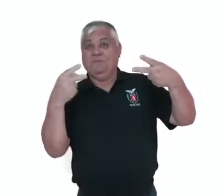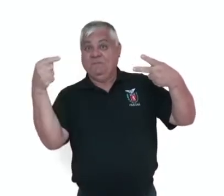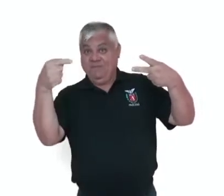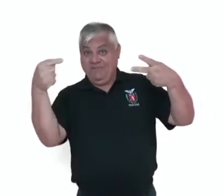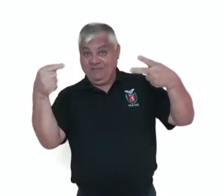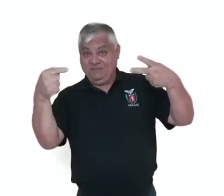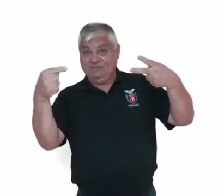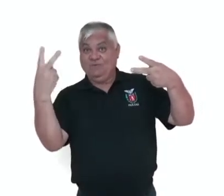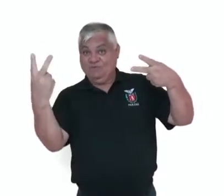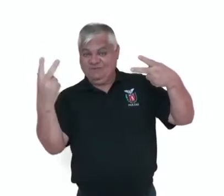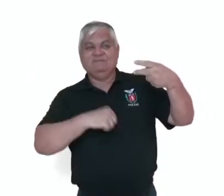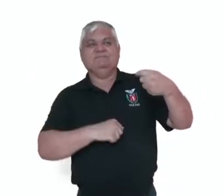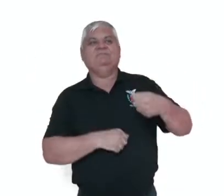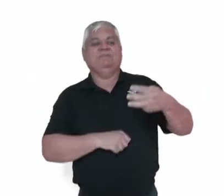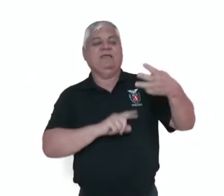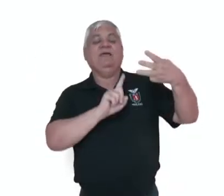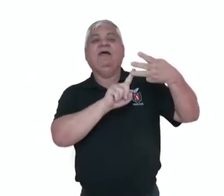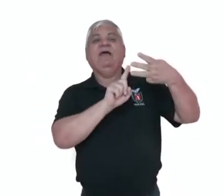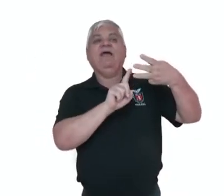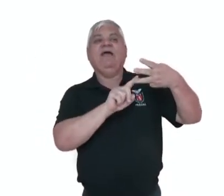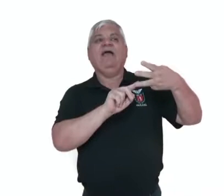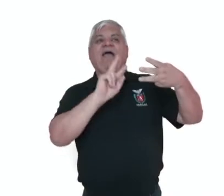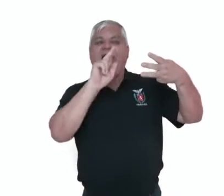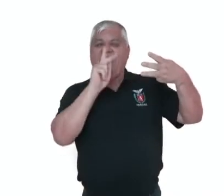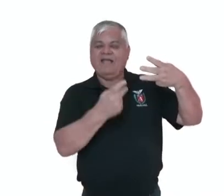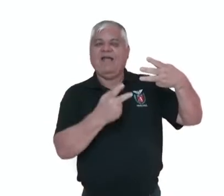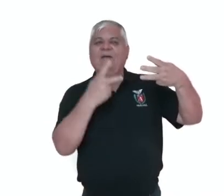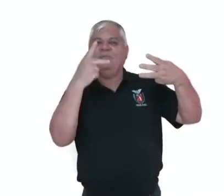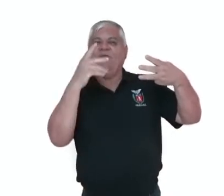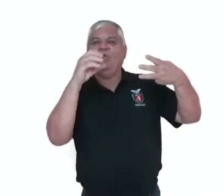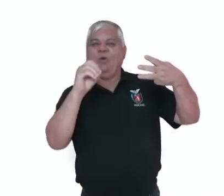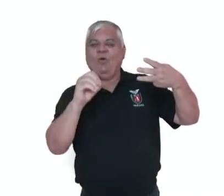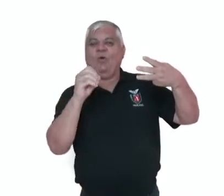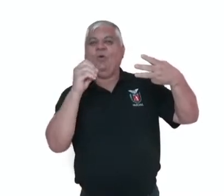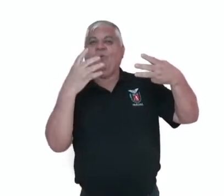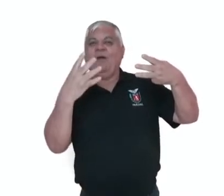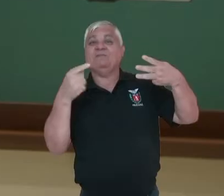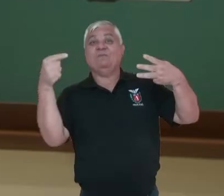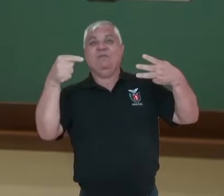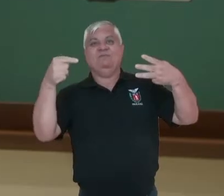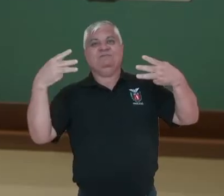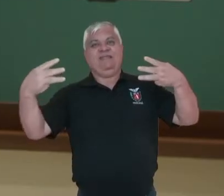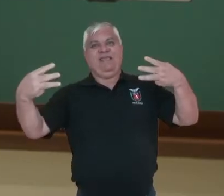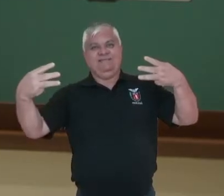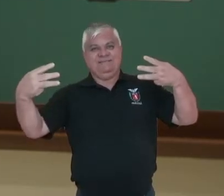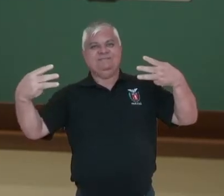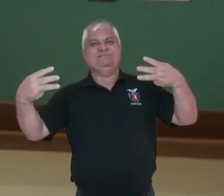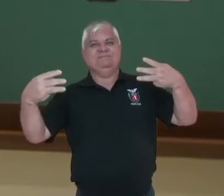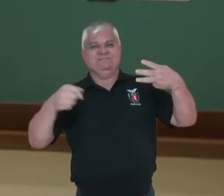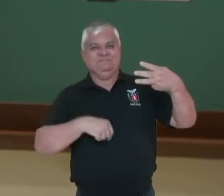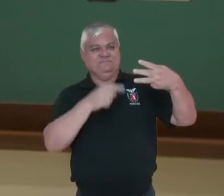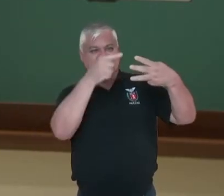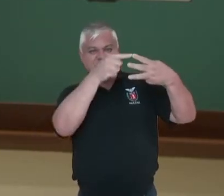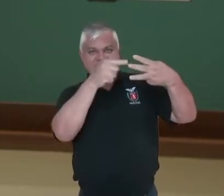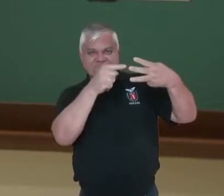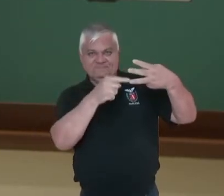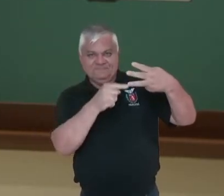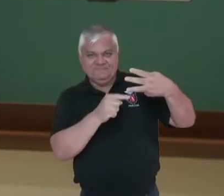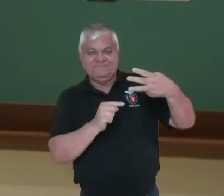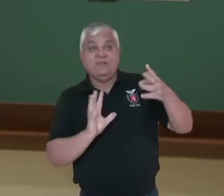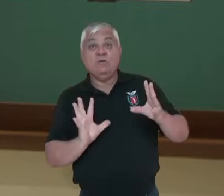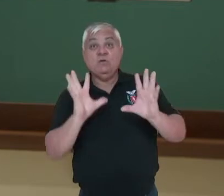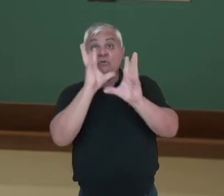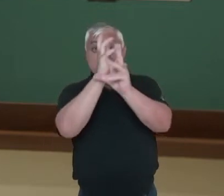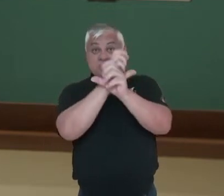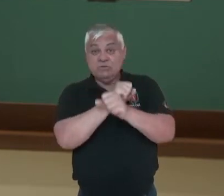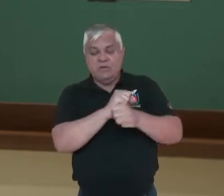menos 2. E depois aqui a gente vai ter lá o PO4 menos 3, né, na próxima etapa. E aí, somando